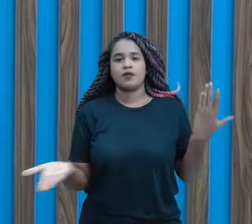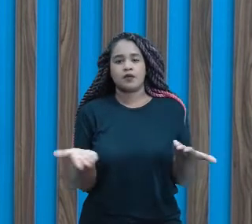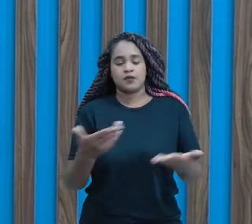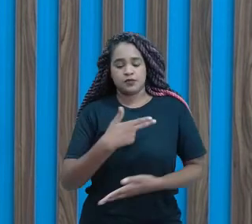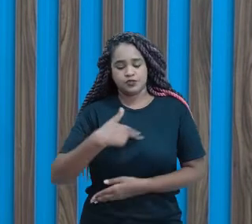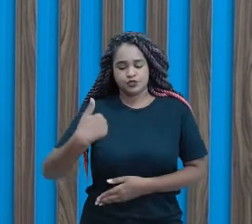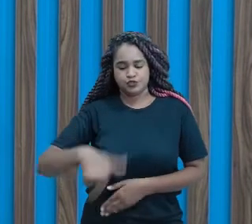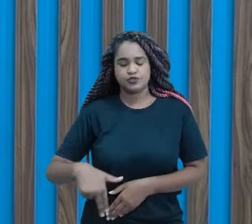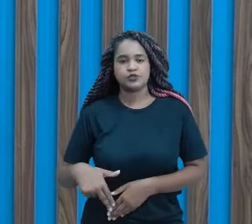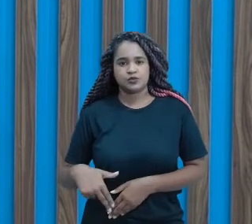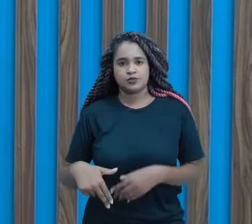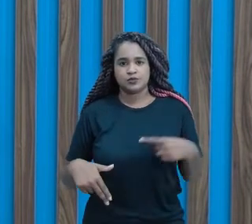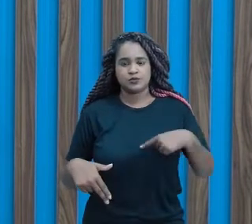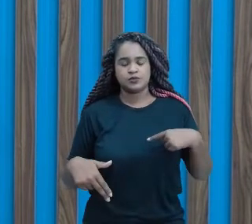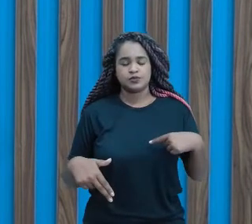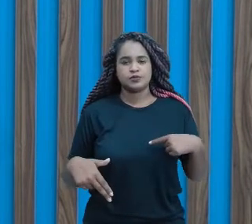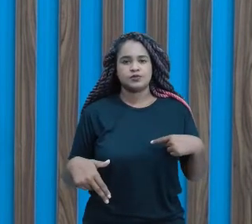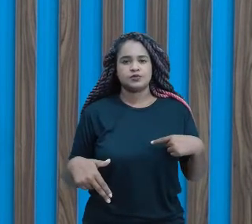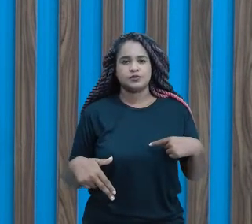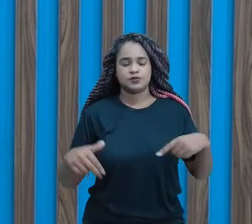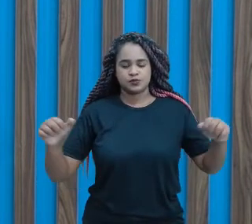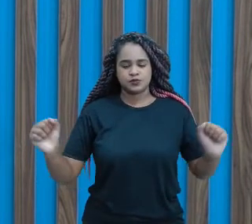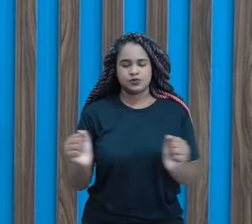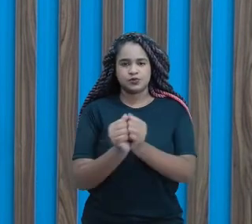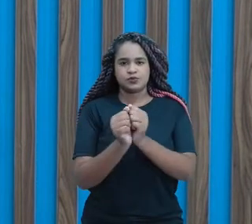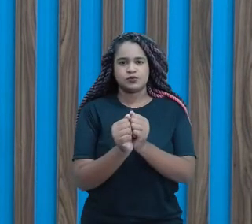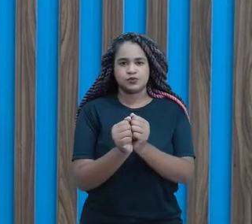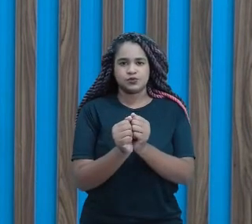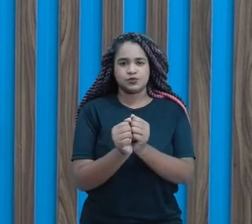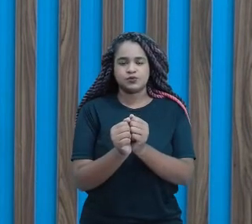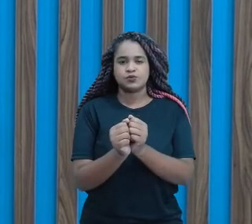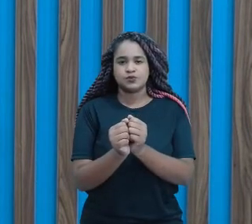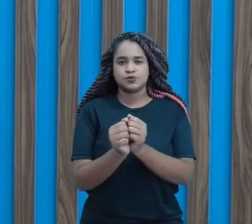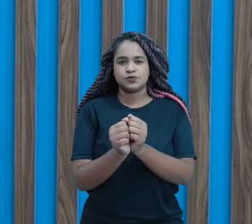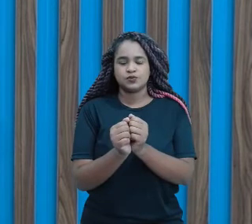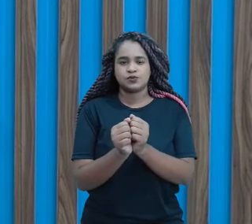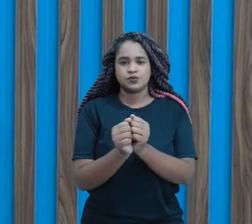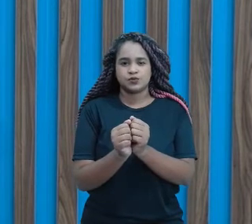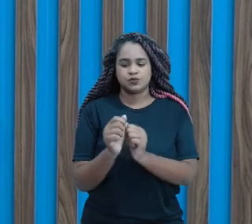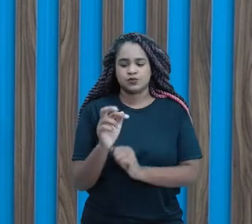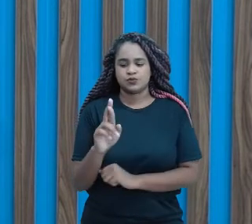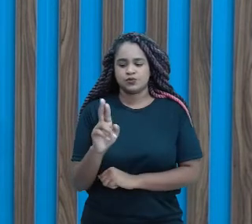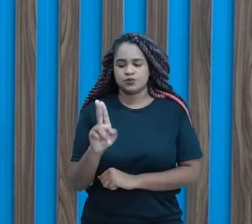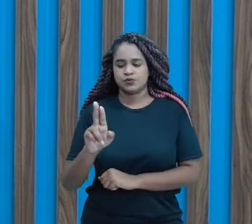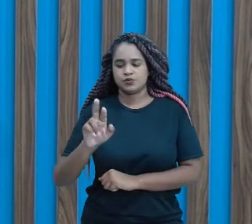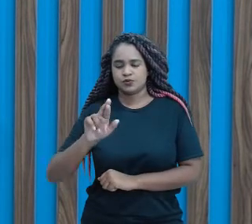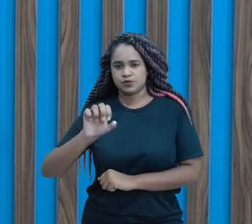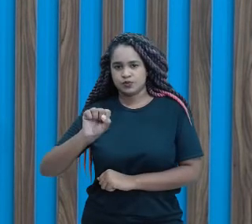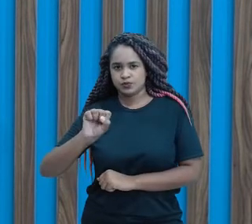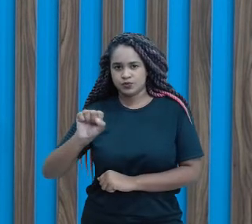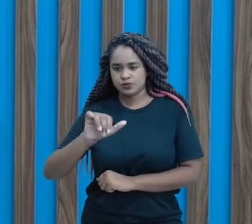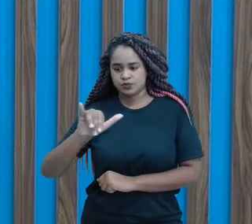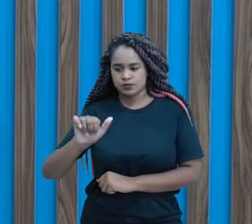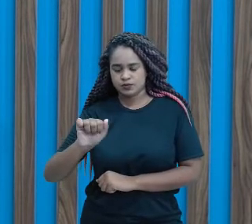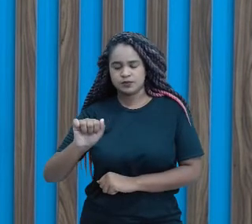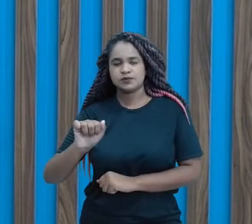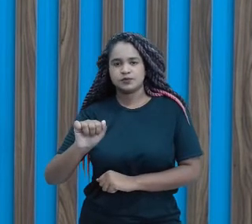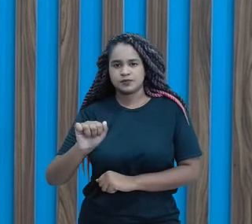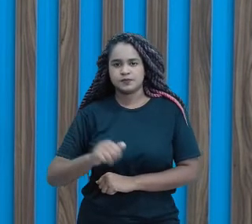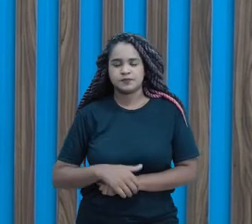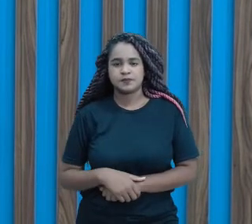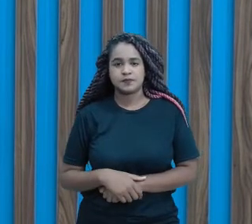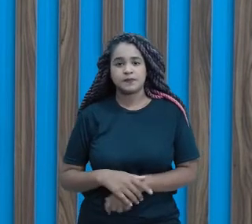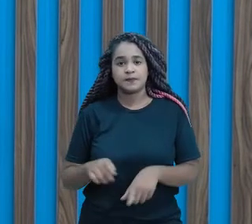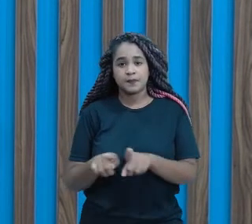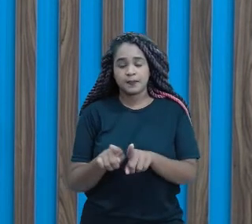né, com a participação também da Rússia, perdão, e assim,